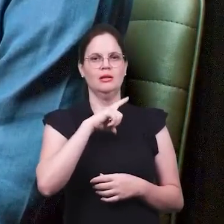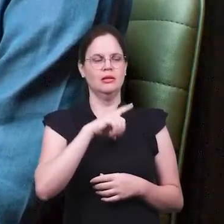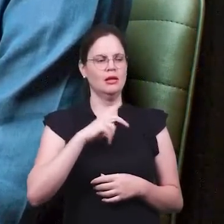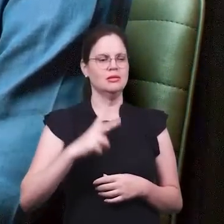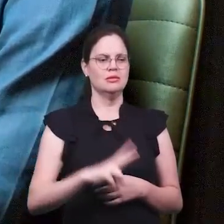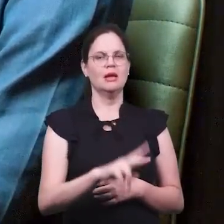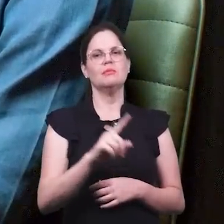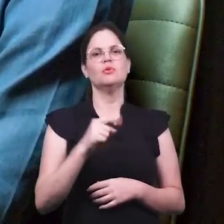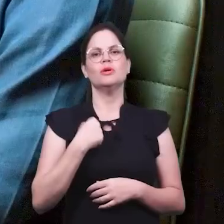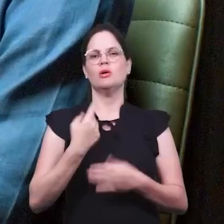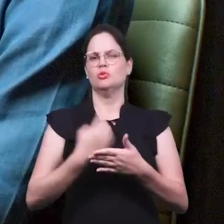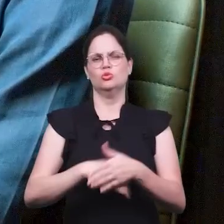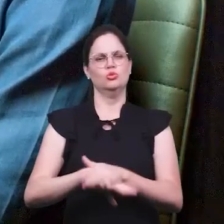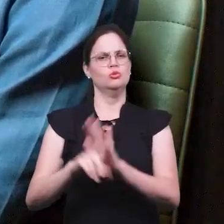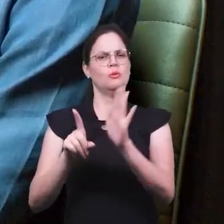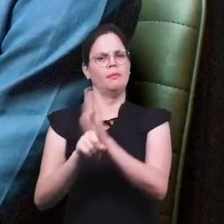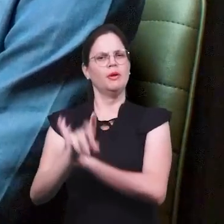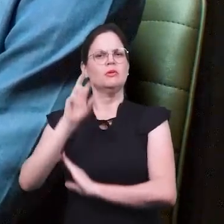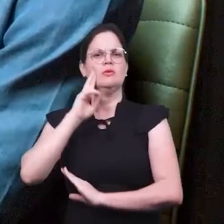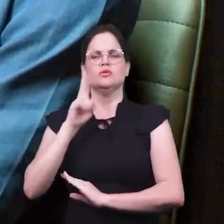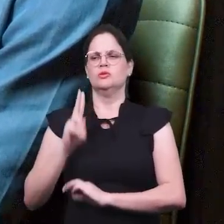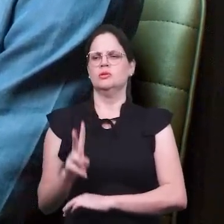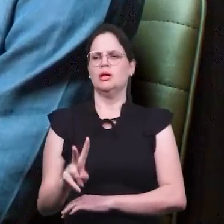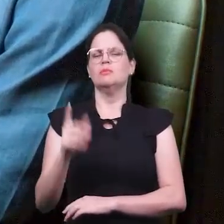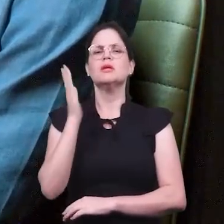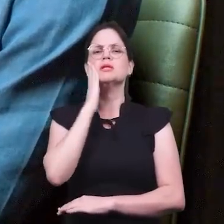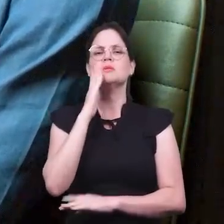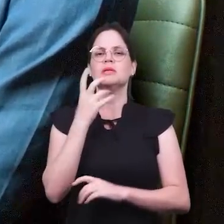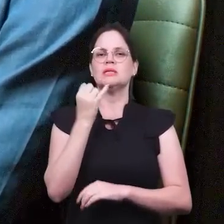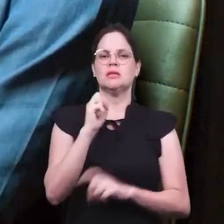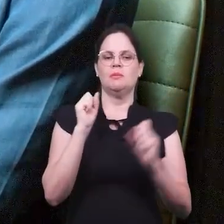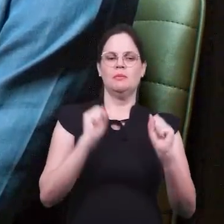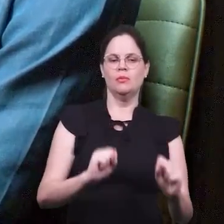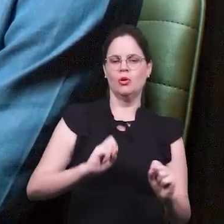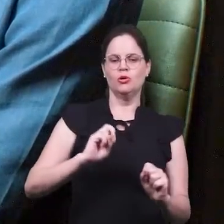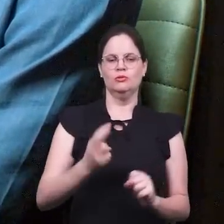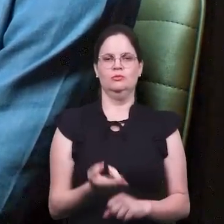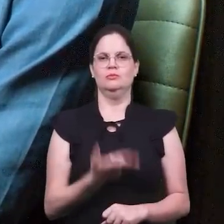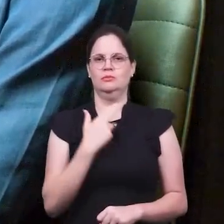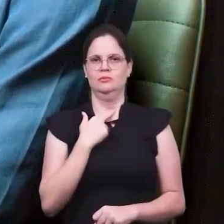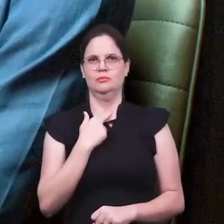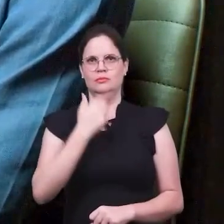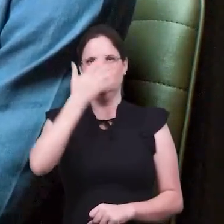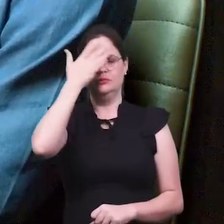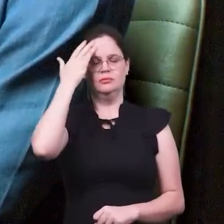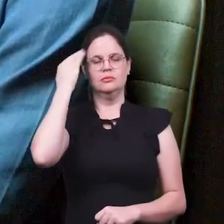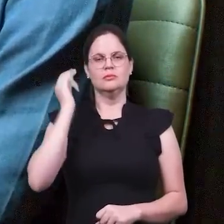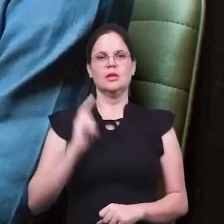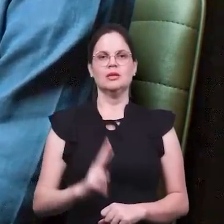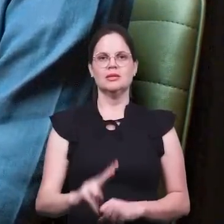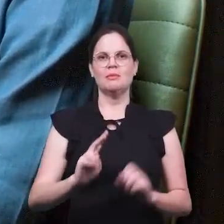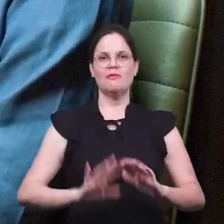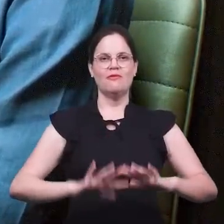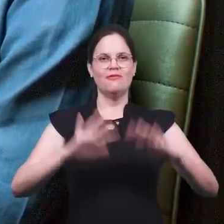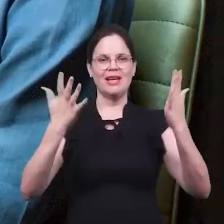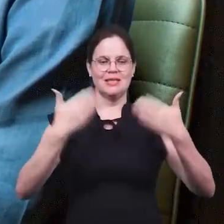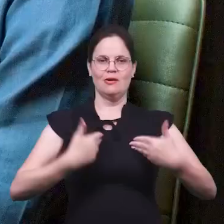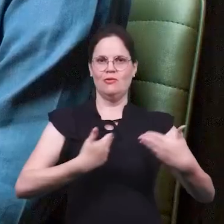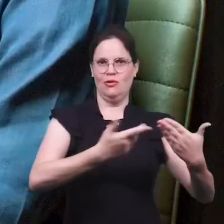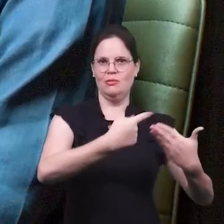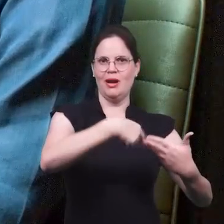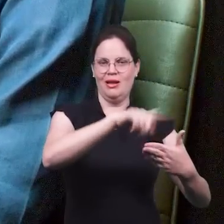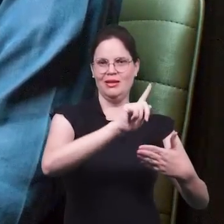eles consultam para ter uma direção do que realmente fazer. E na maioria das festas que eu fui